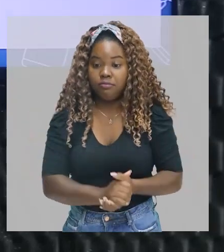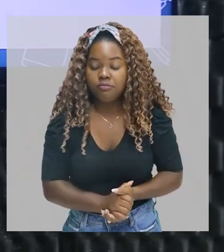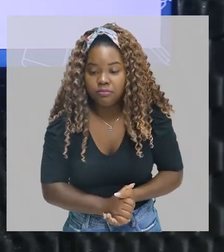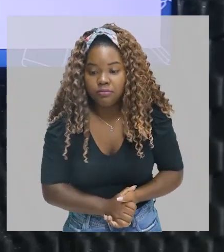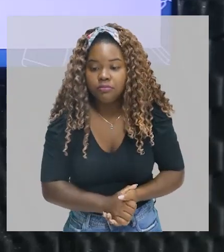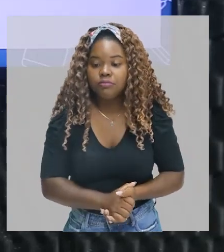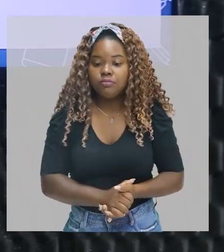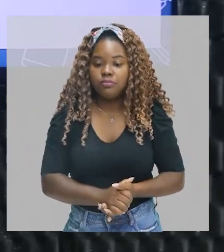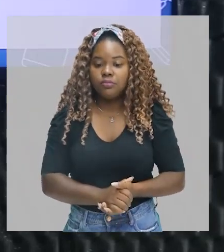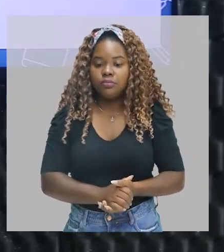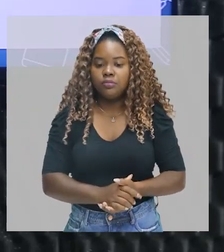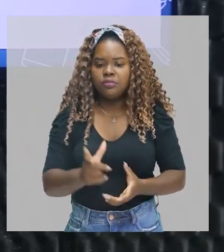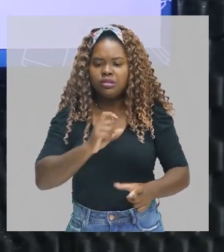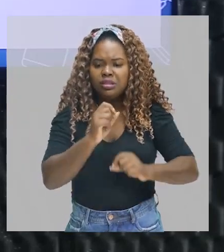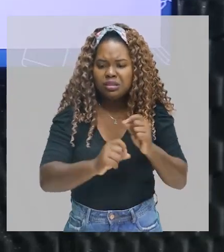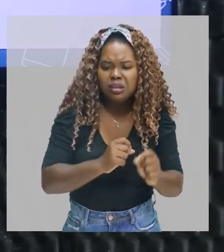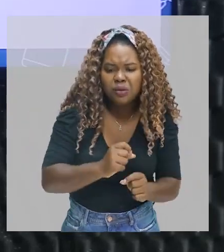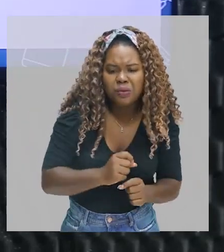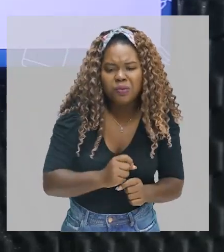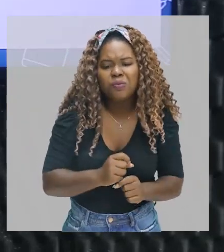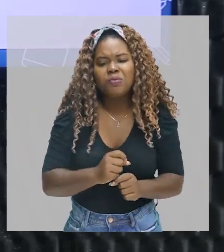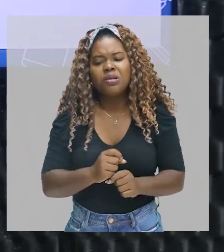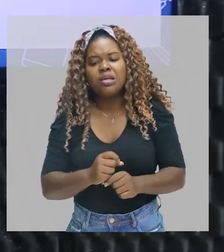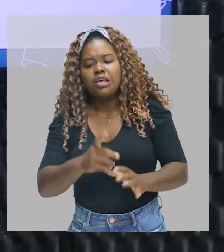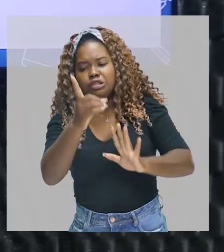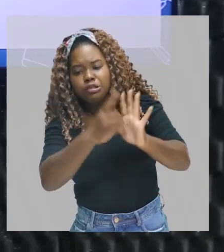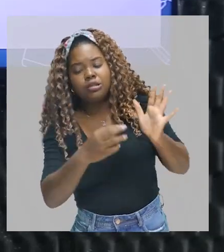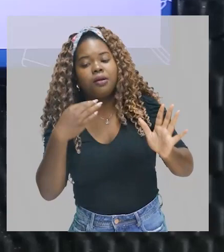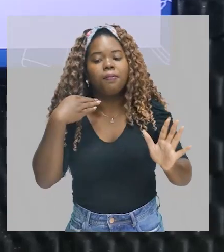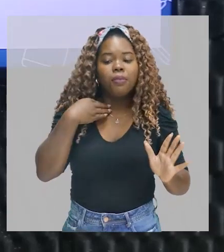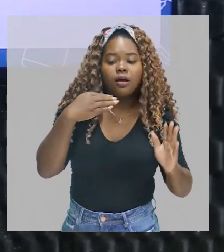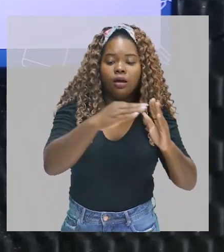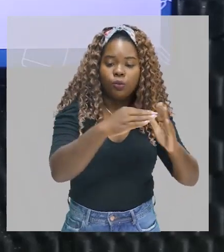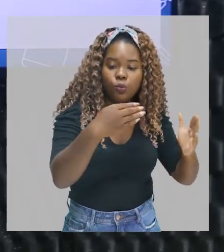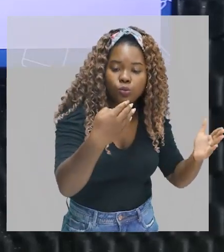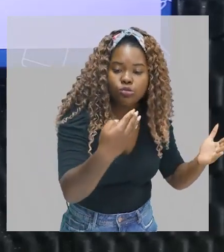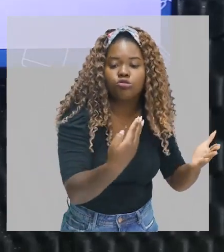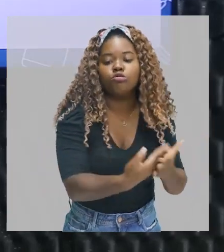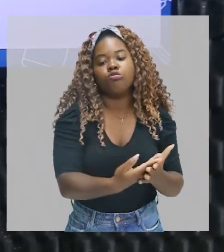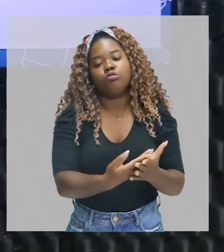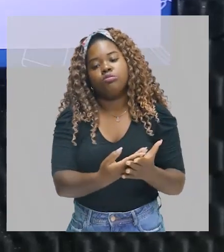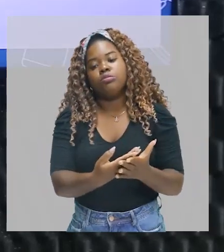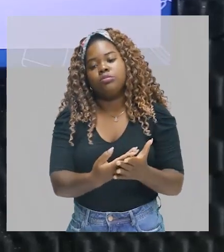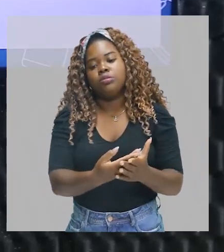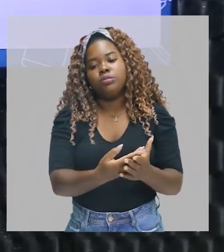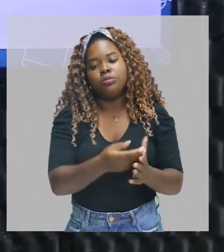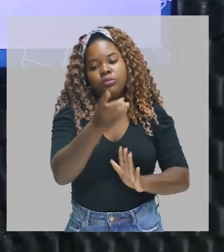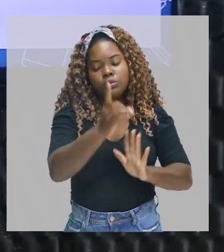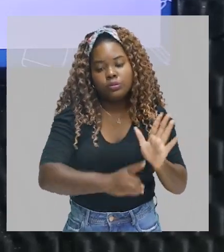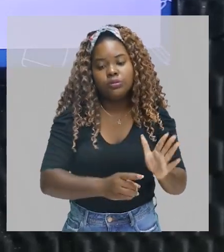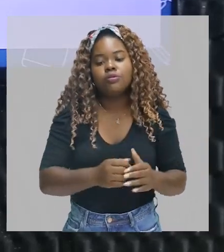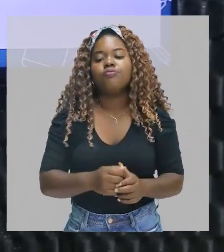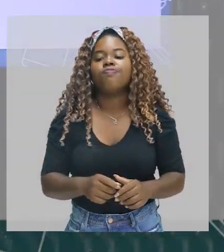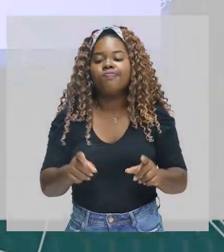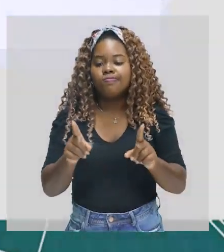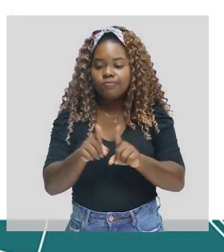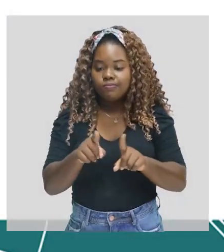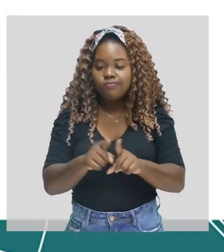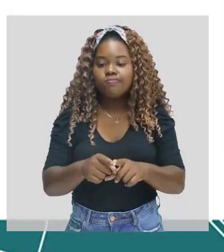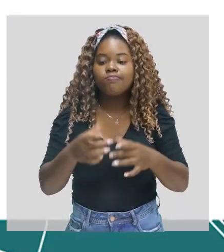ter banco, escola, tá bom? E também um apoio aí na